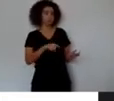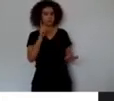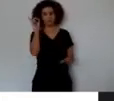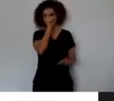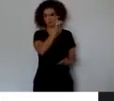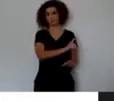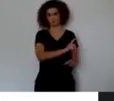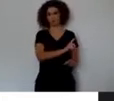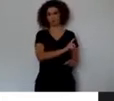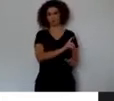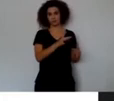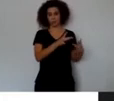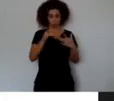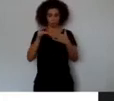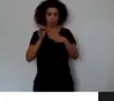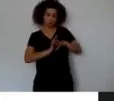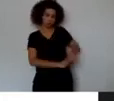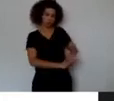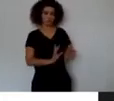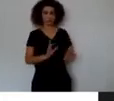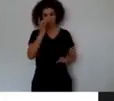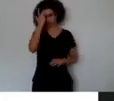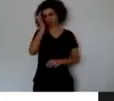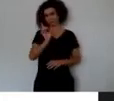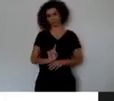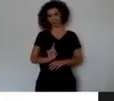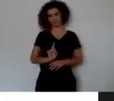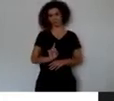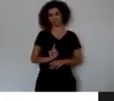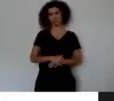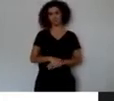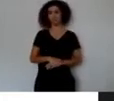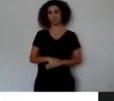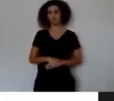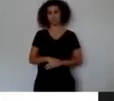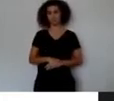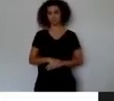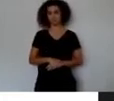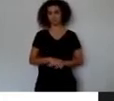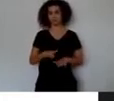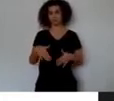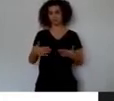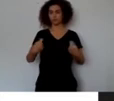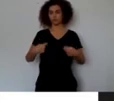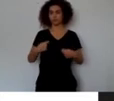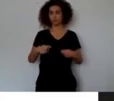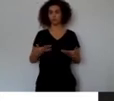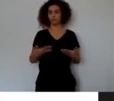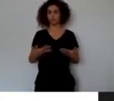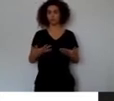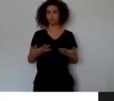mão de privilégios não é tão simples assim, né? Então acho que preciso enfrentar esse